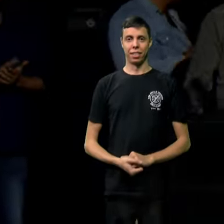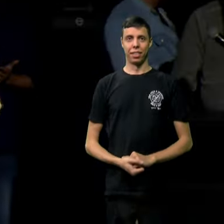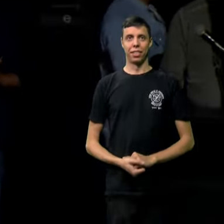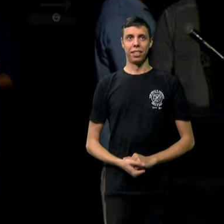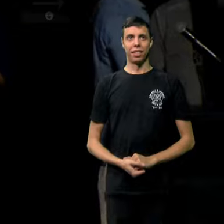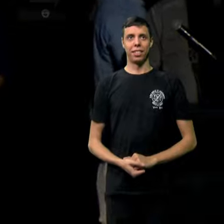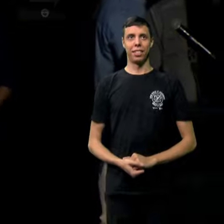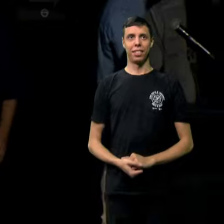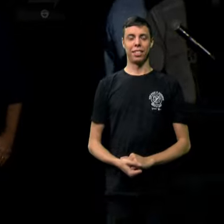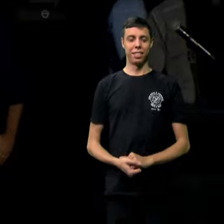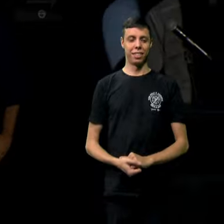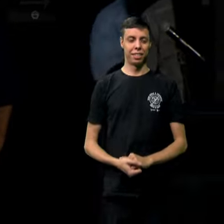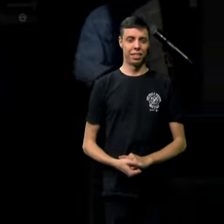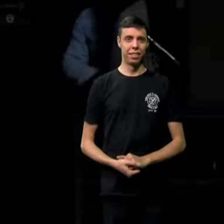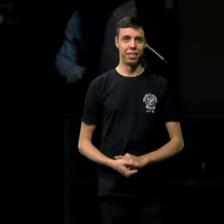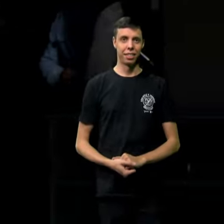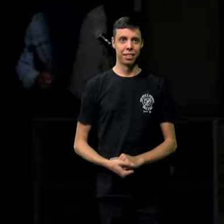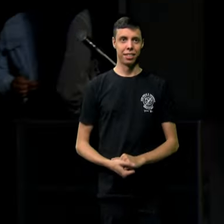Deus lhe bendiga.